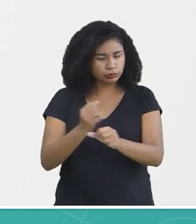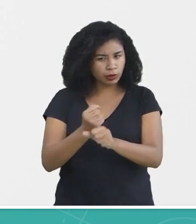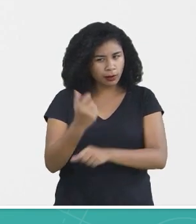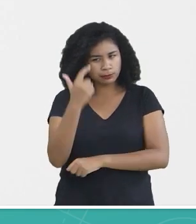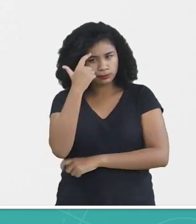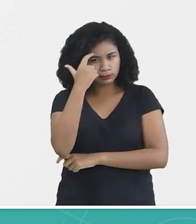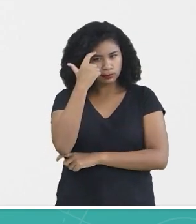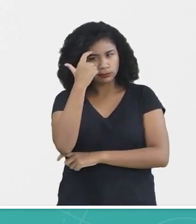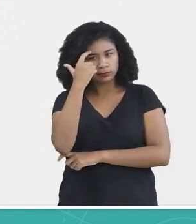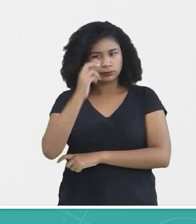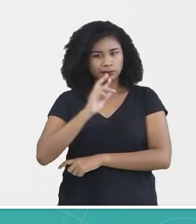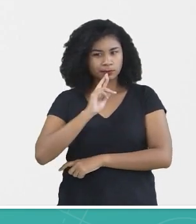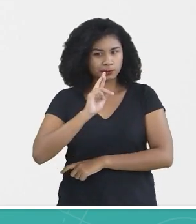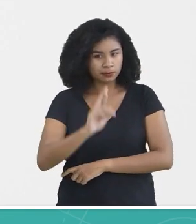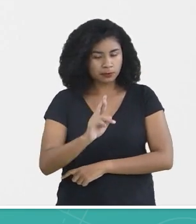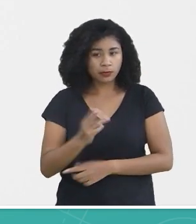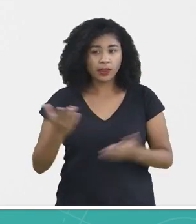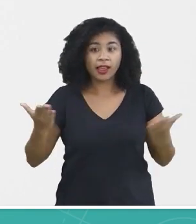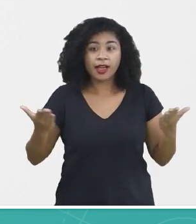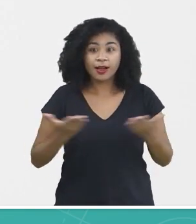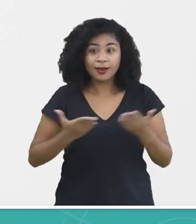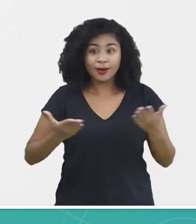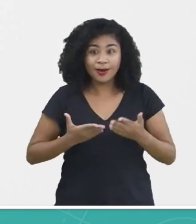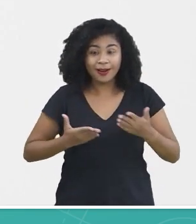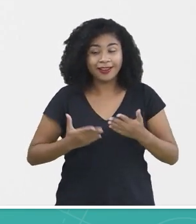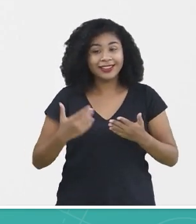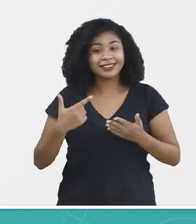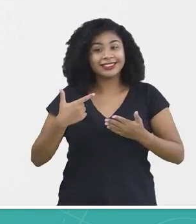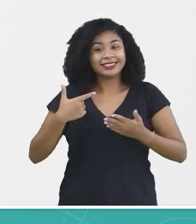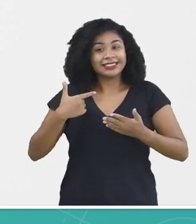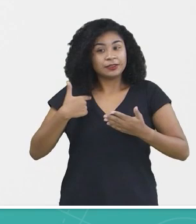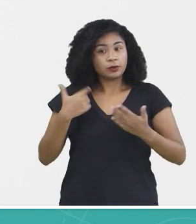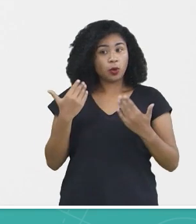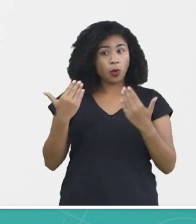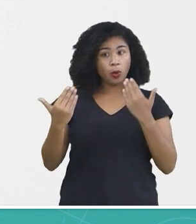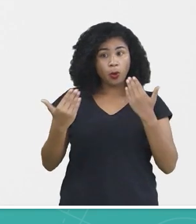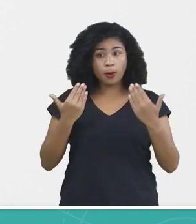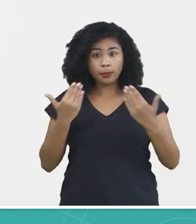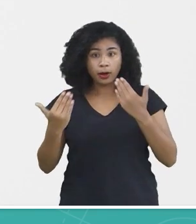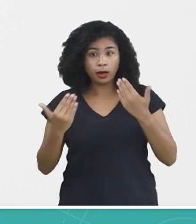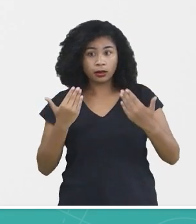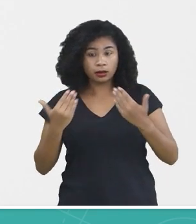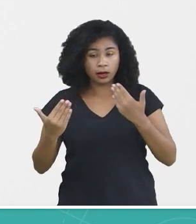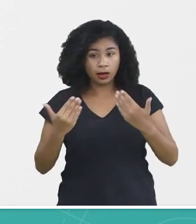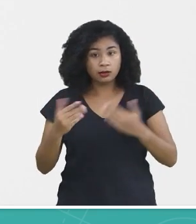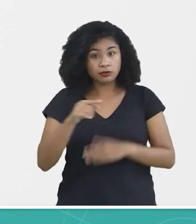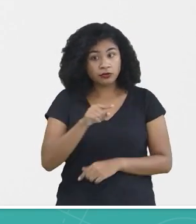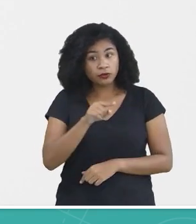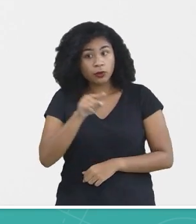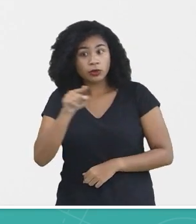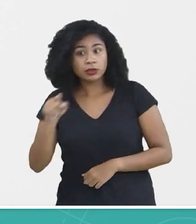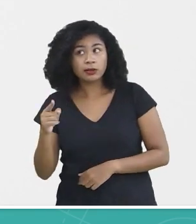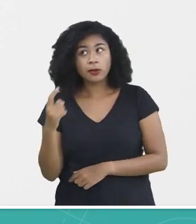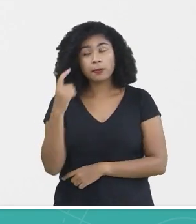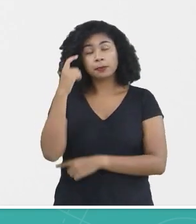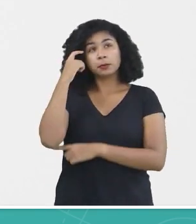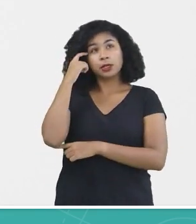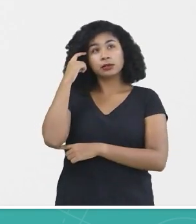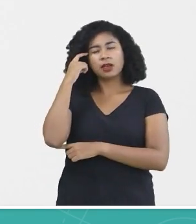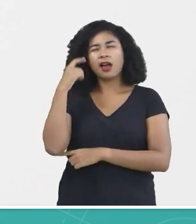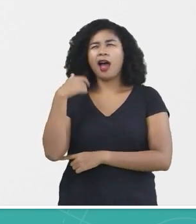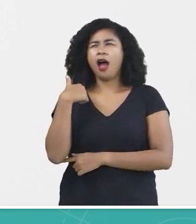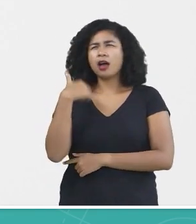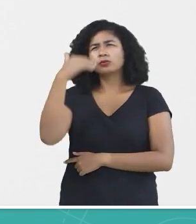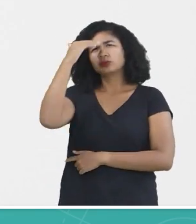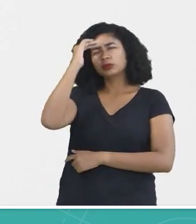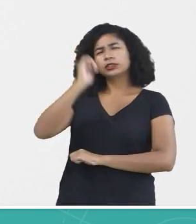nós compararmos informações e você chegar aí numa autoavaliação. Poxa, eu consegui compreender o conteúdo